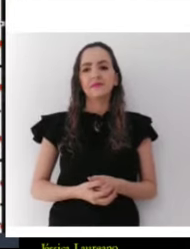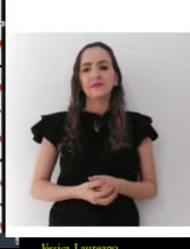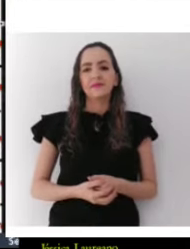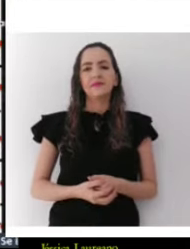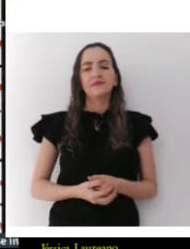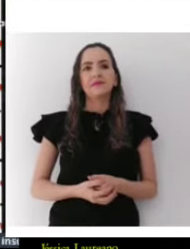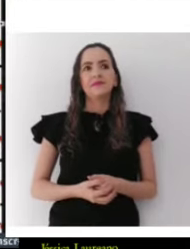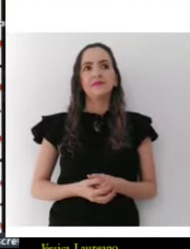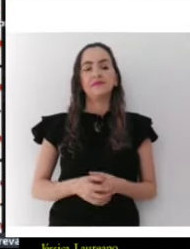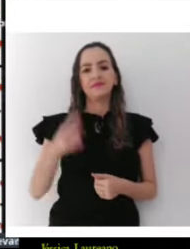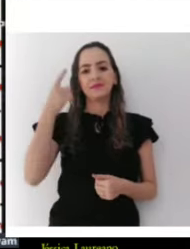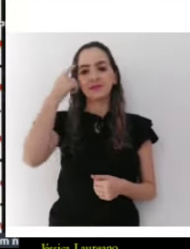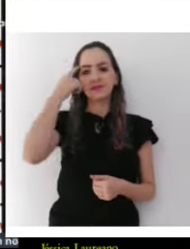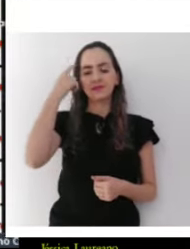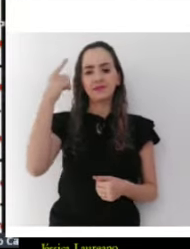e distribuir